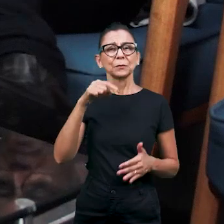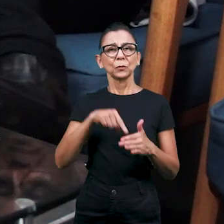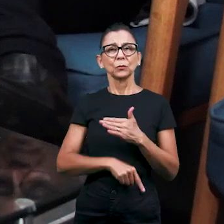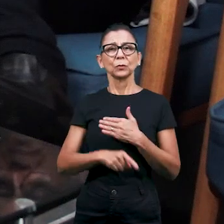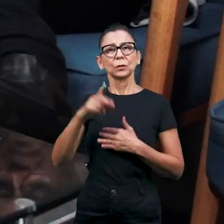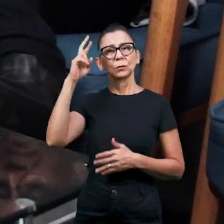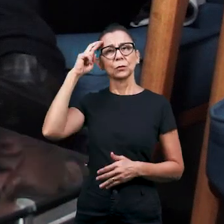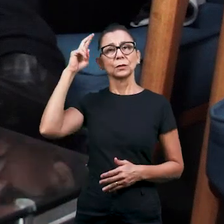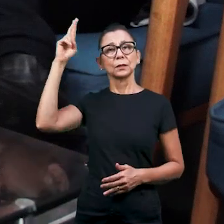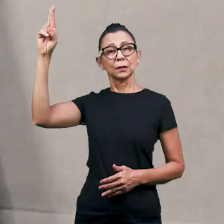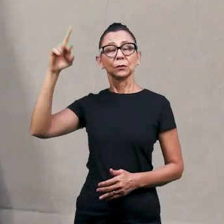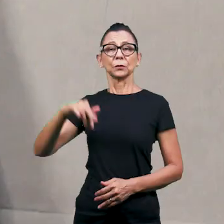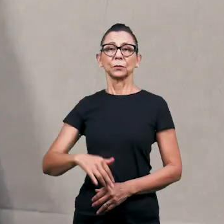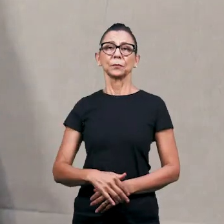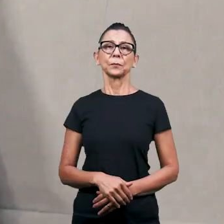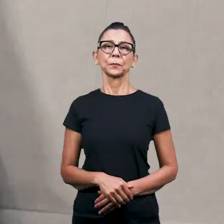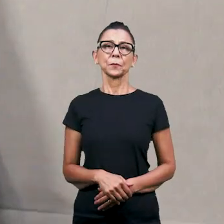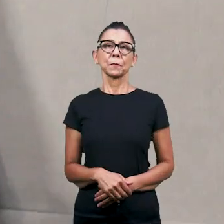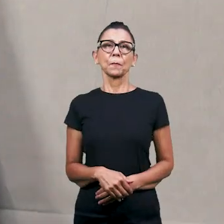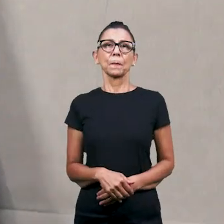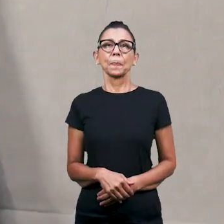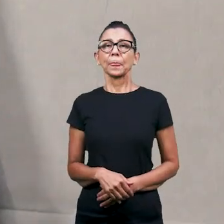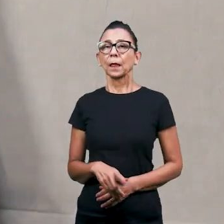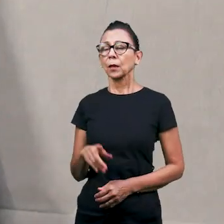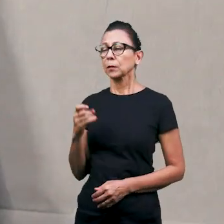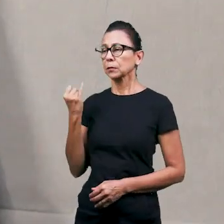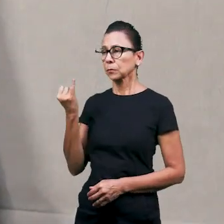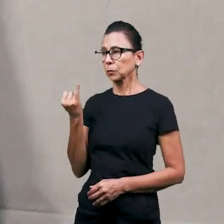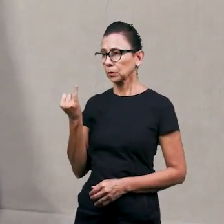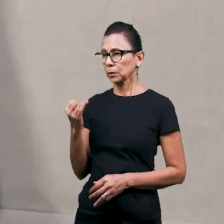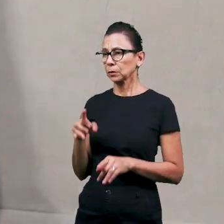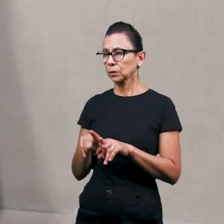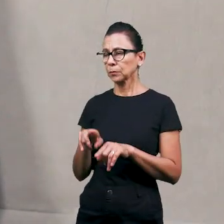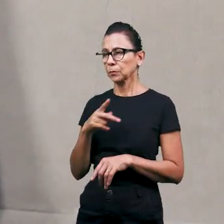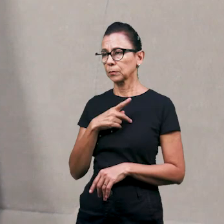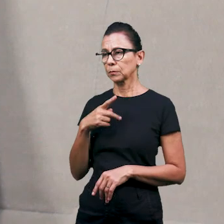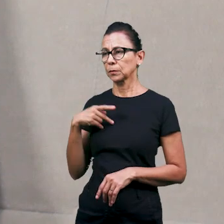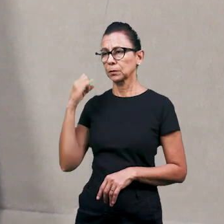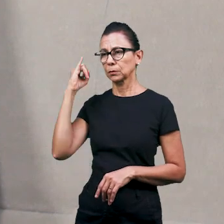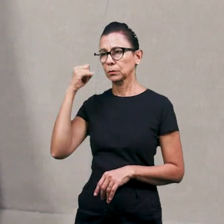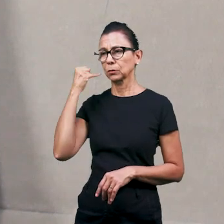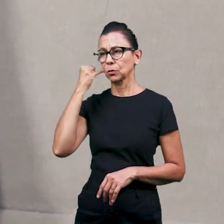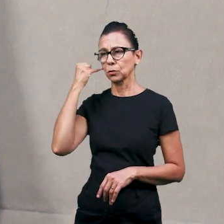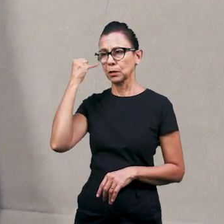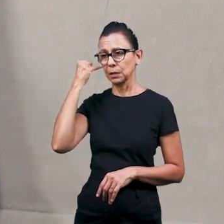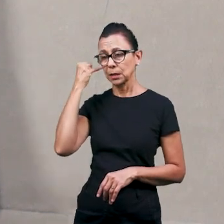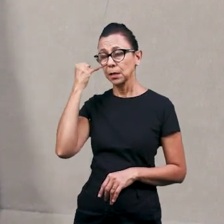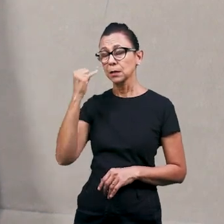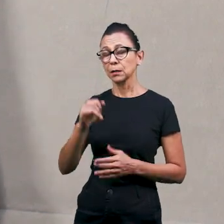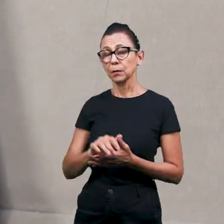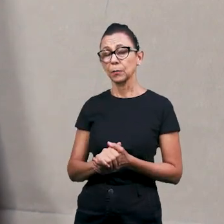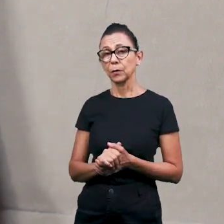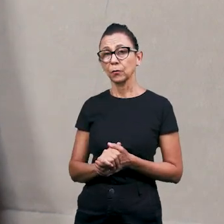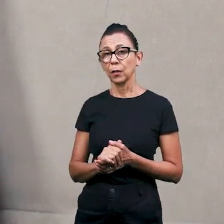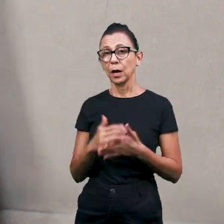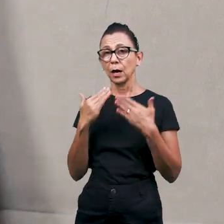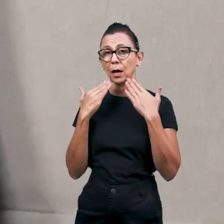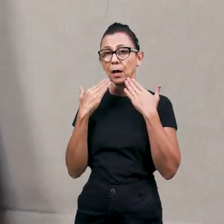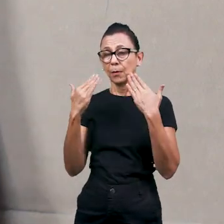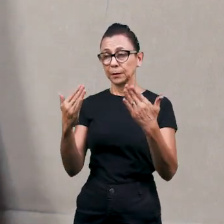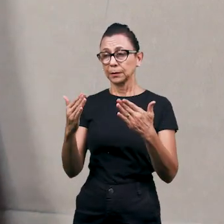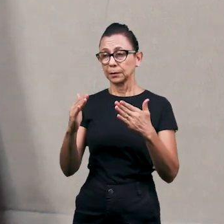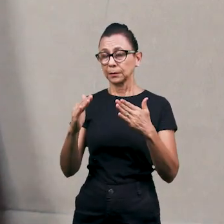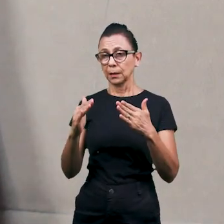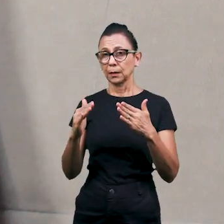realmente vendo. Agora, é importante, né, pastor Josias, aqueles que estão nos ouvindo, quando o trabalho foi apresentado no conselho, os